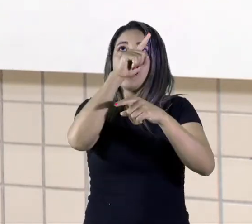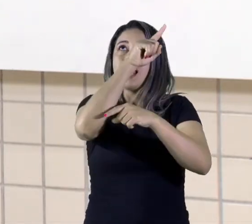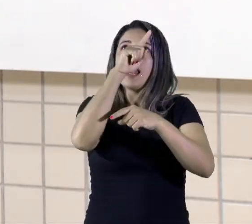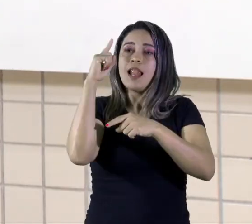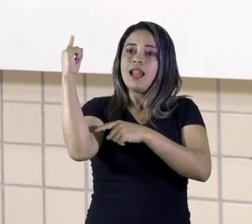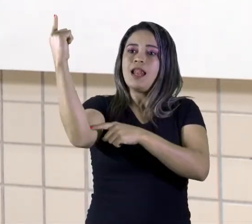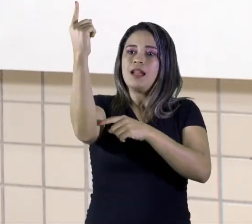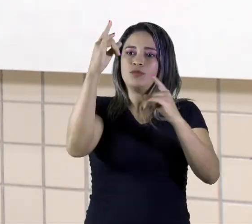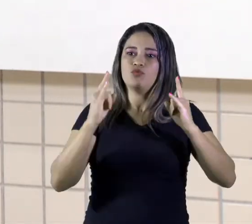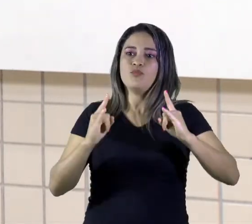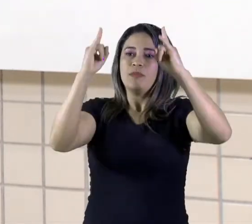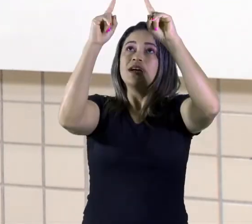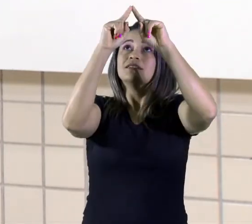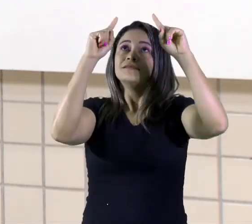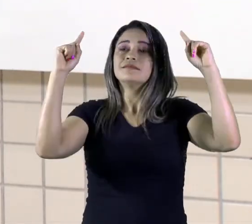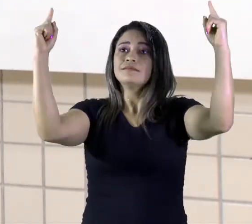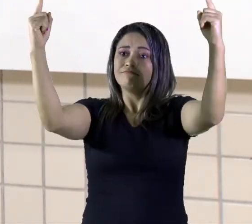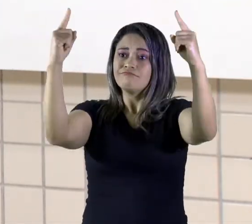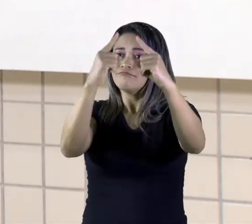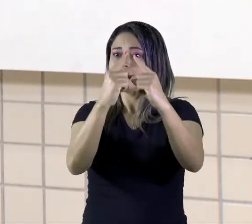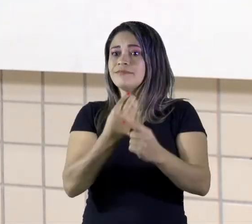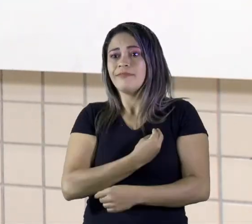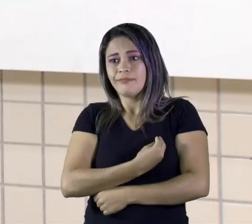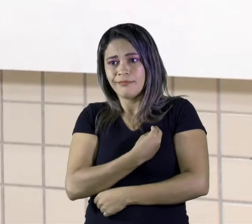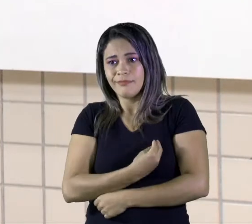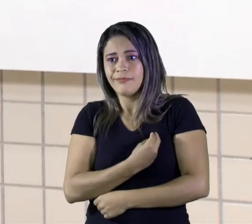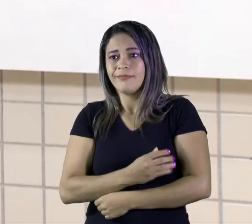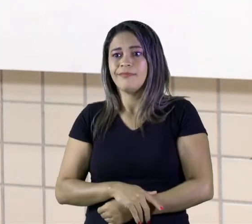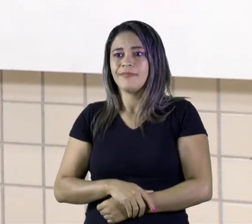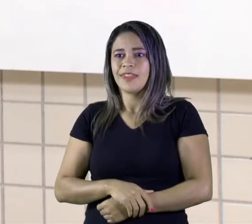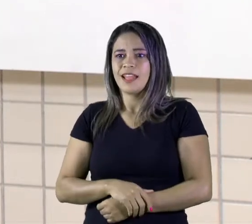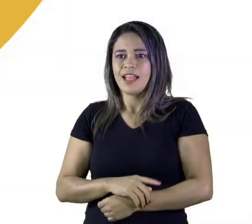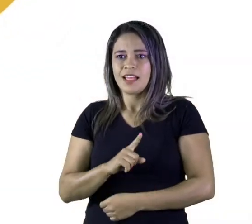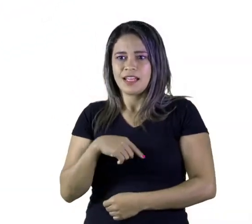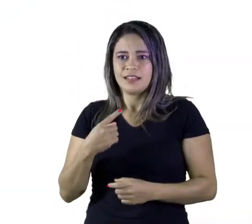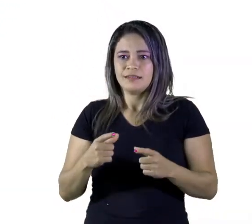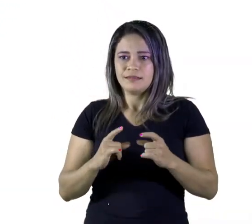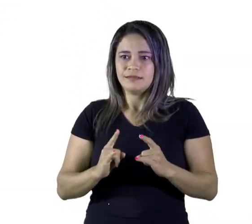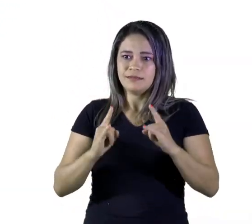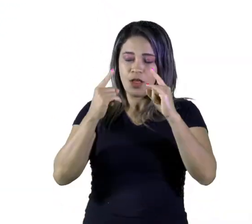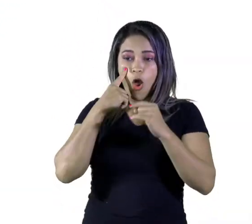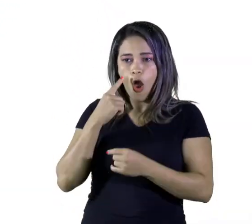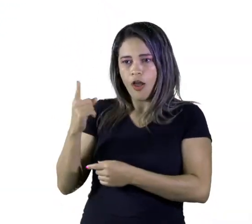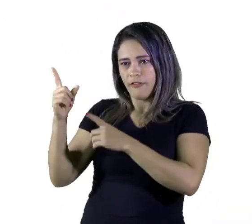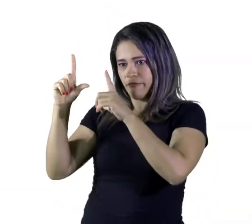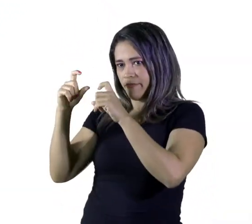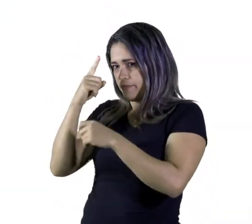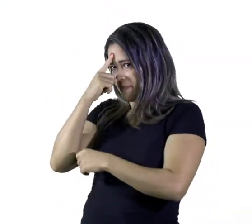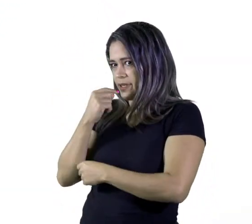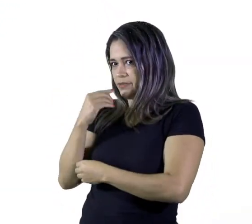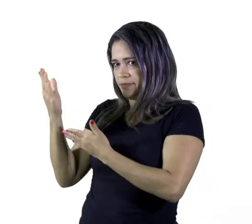chamado. Então é desse jeitinho aí que a maioria das grandes cidades está. Observe bem essa foto.